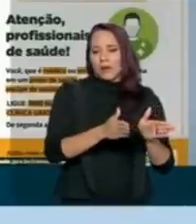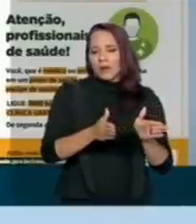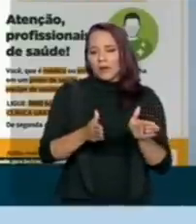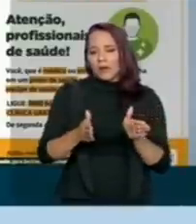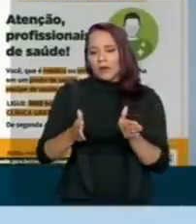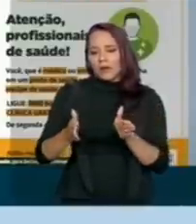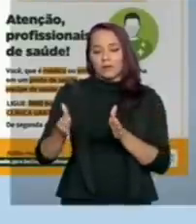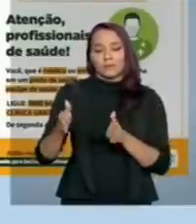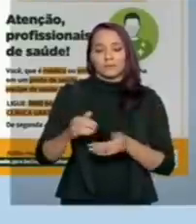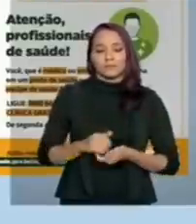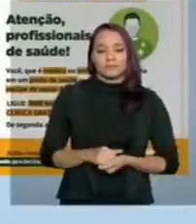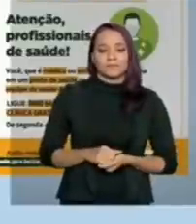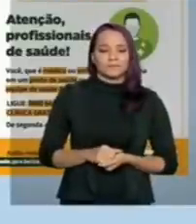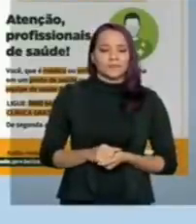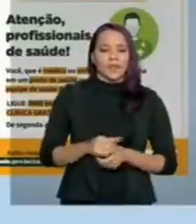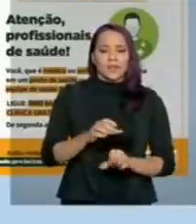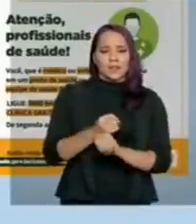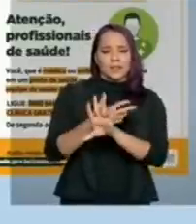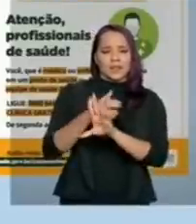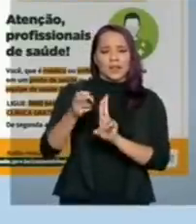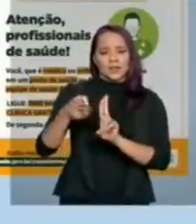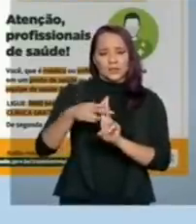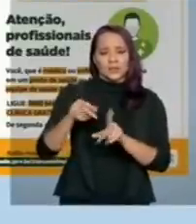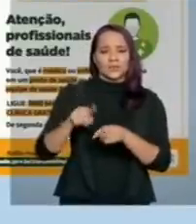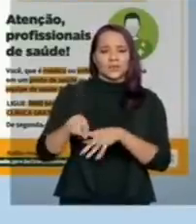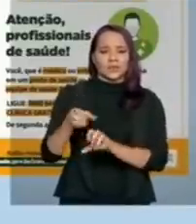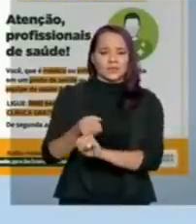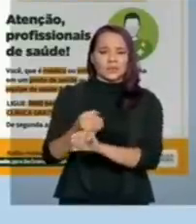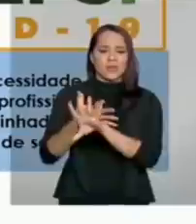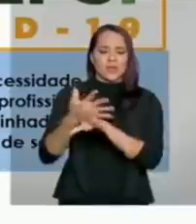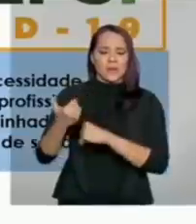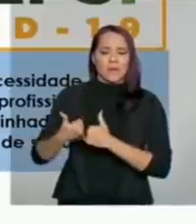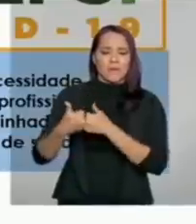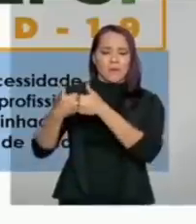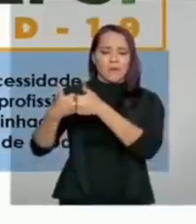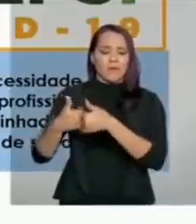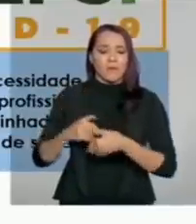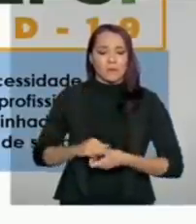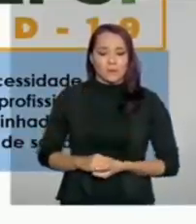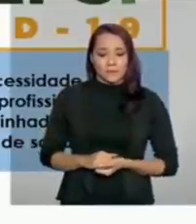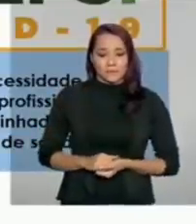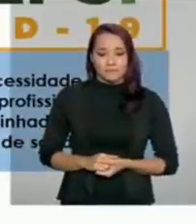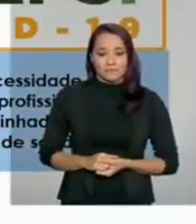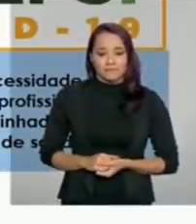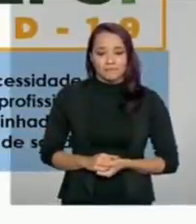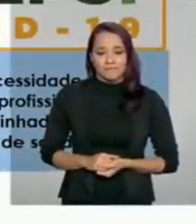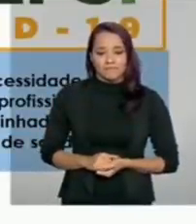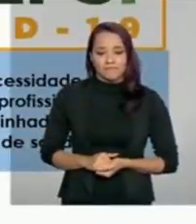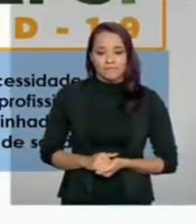rapidamente. TeleSUS, teleconsultoria, pode ir.